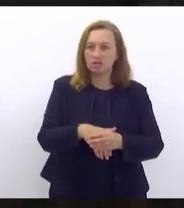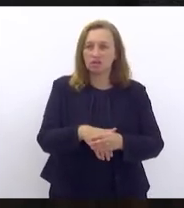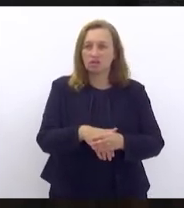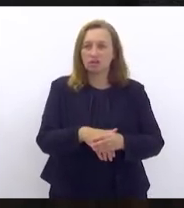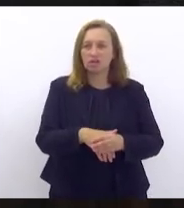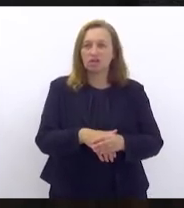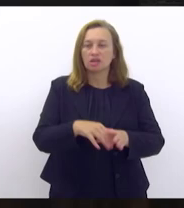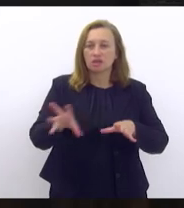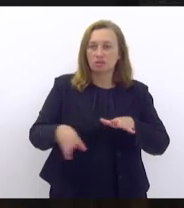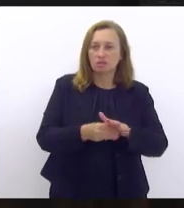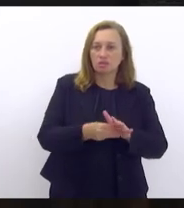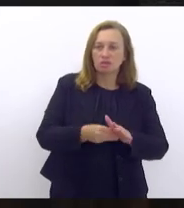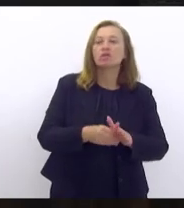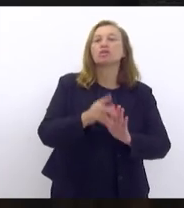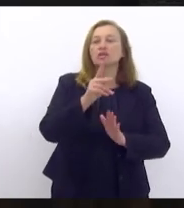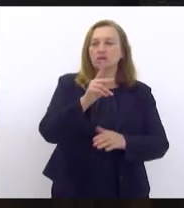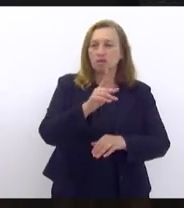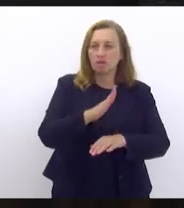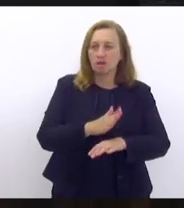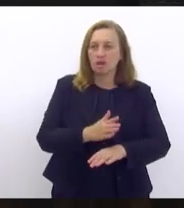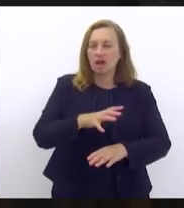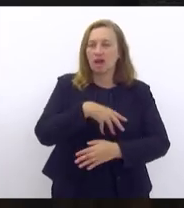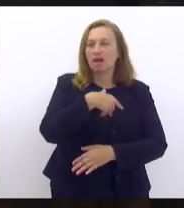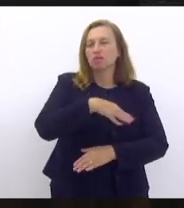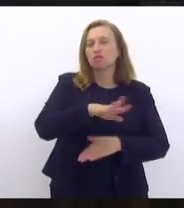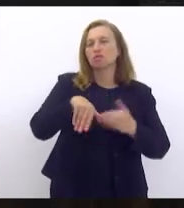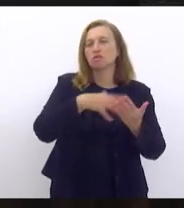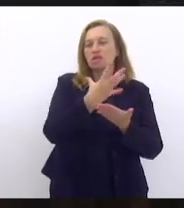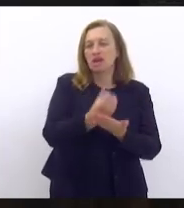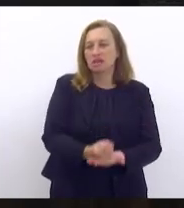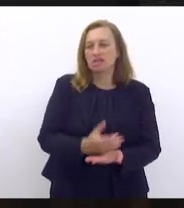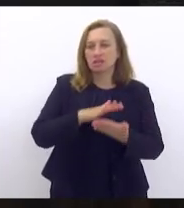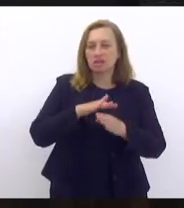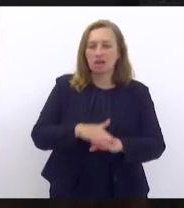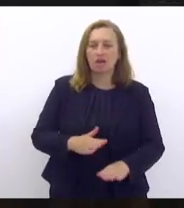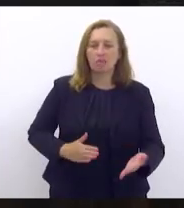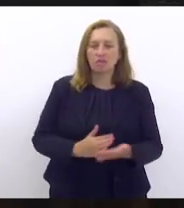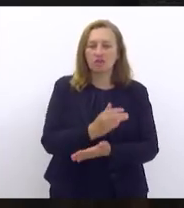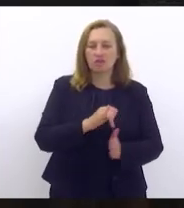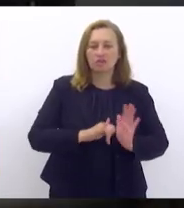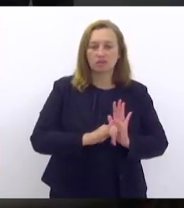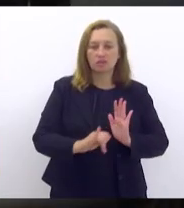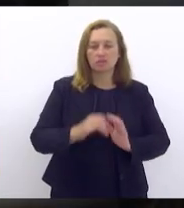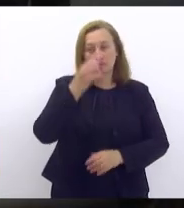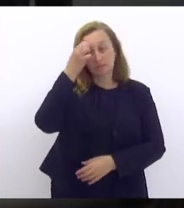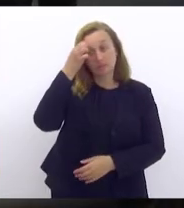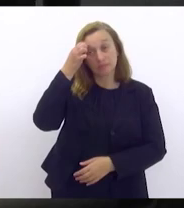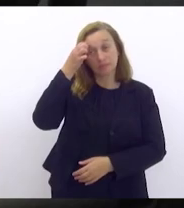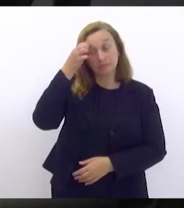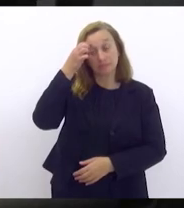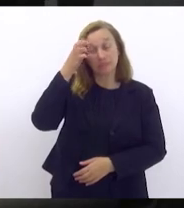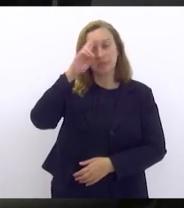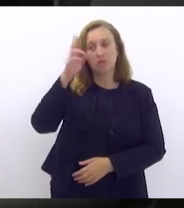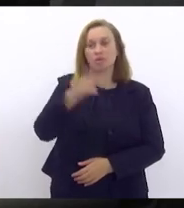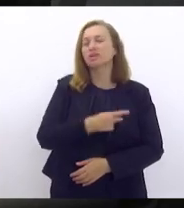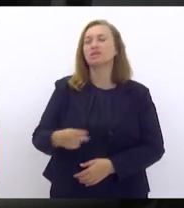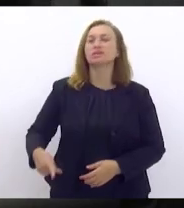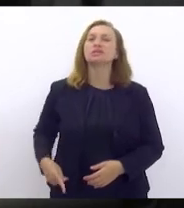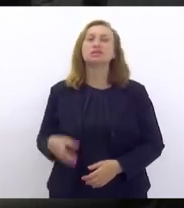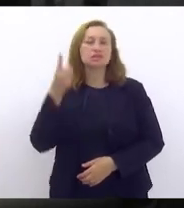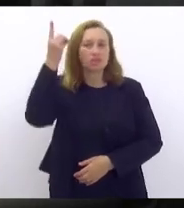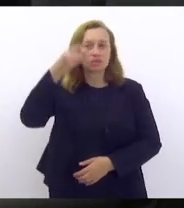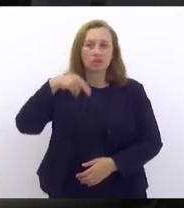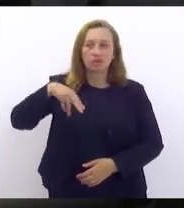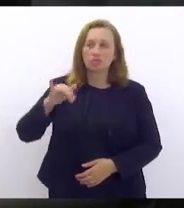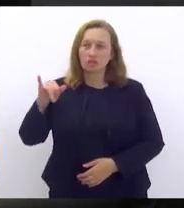vencido, assim emendado. Os senhores que aprovam permaneçam como estão. Aprovado. Vai autógrafo. Presidente. Deputado Munir. Declaração